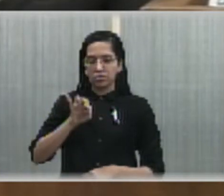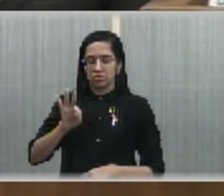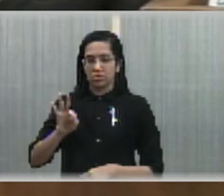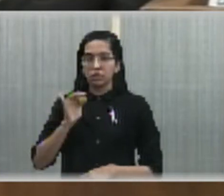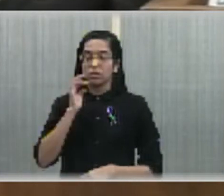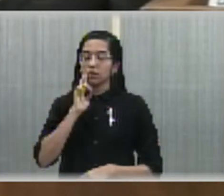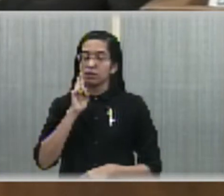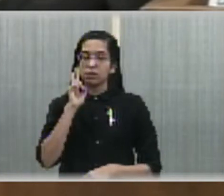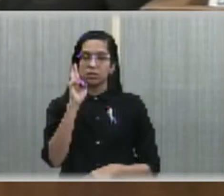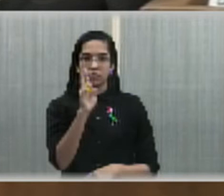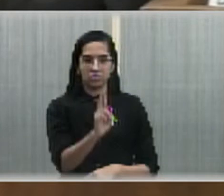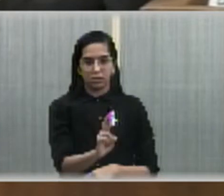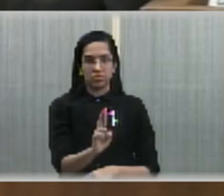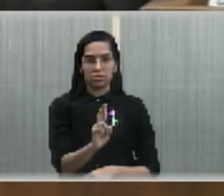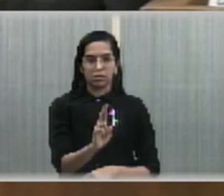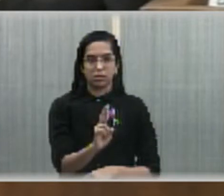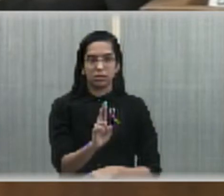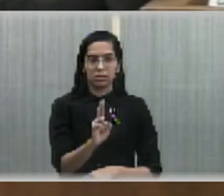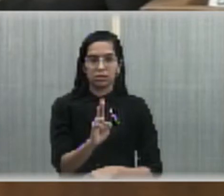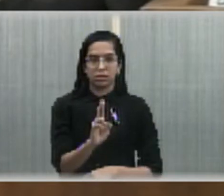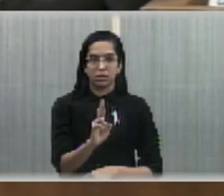Resposta.